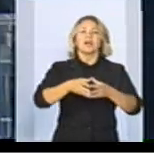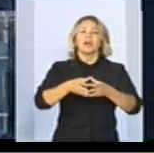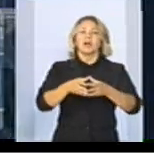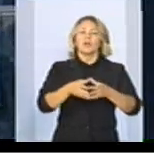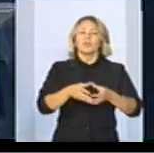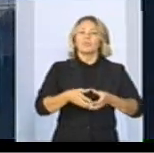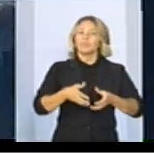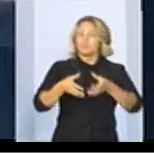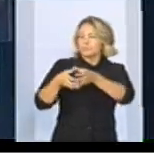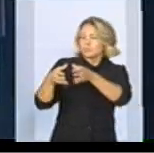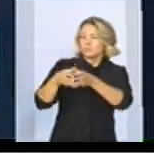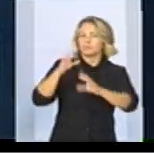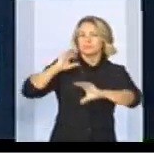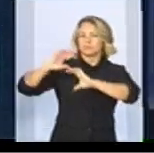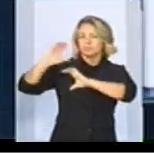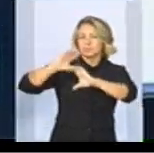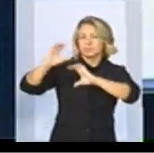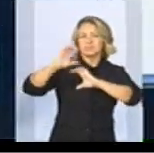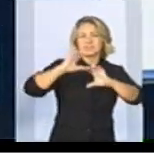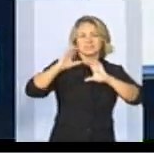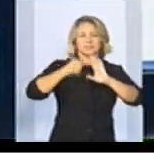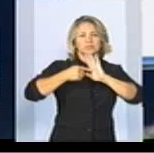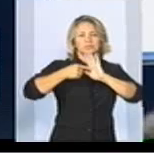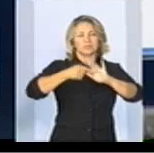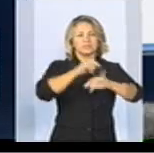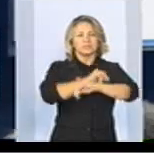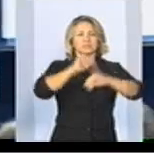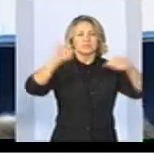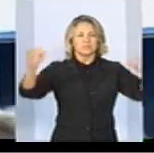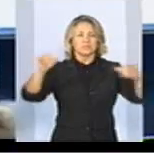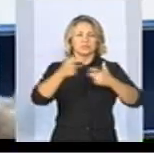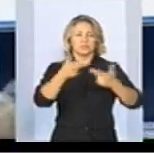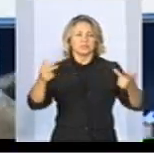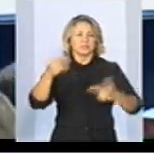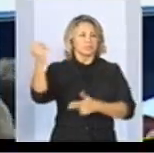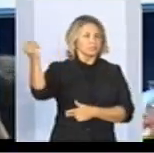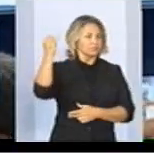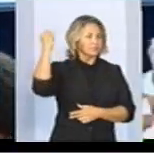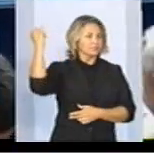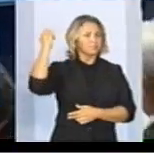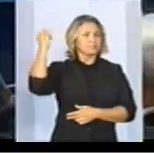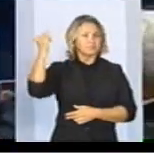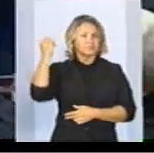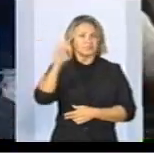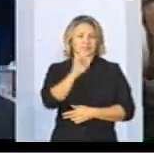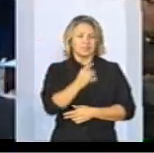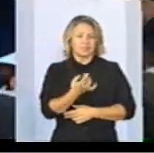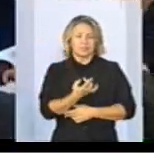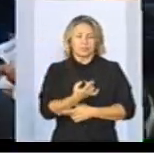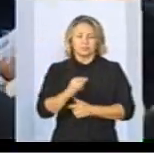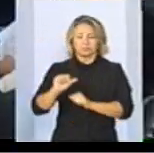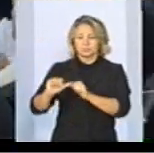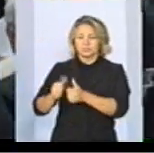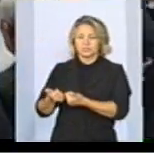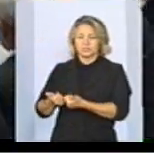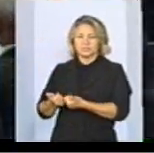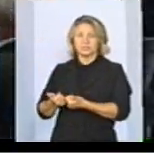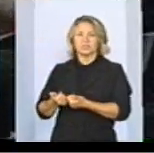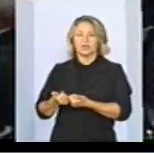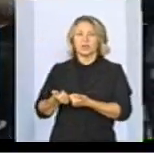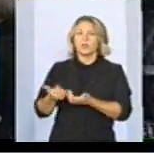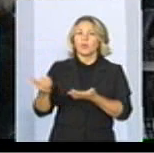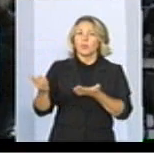de rede que lida essencialmente com a informação, que é um bem intangível e não rivalizável. O consumo de